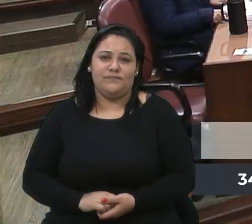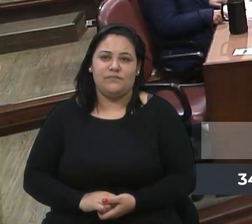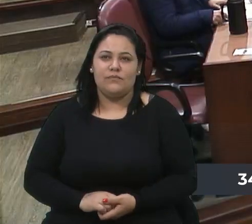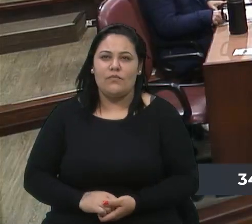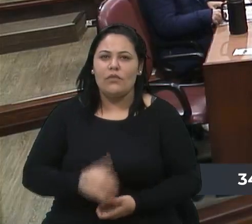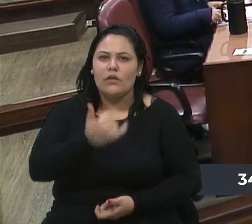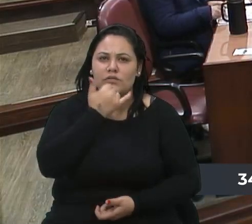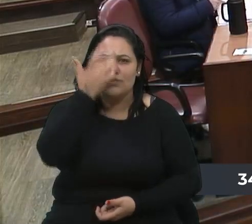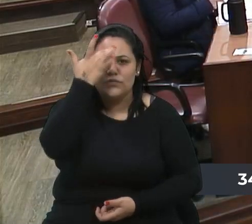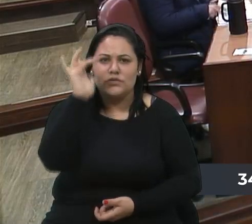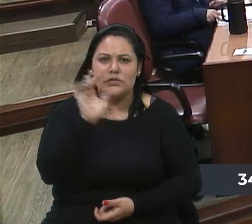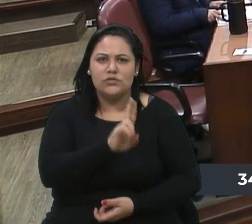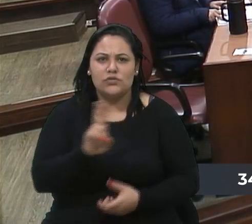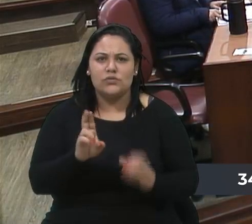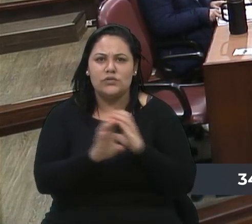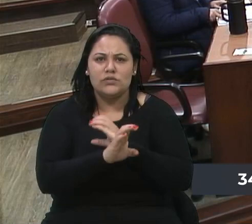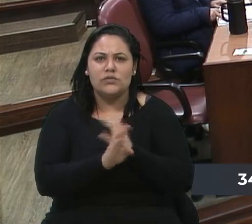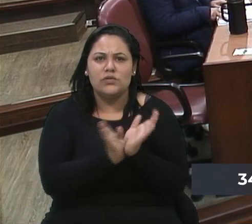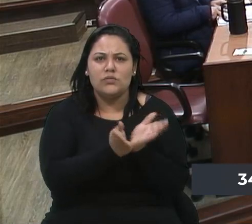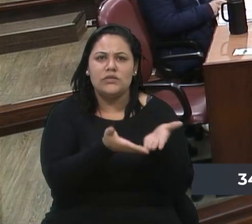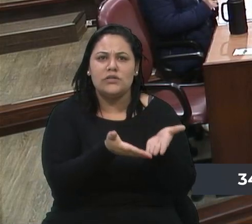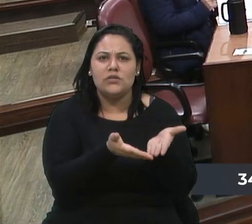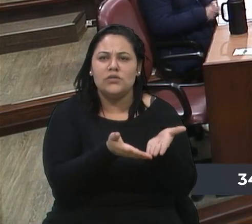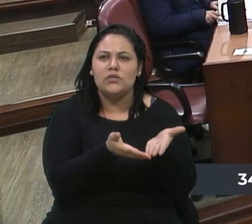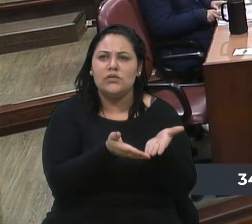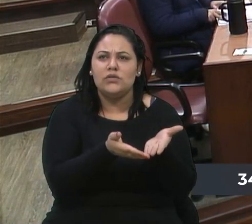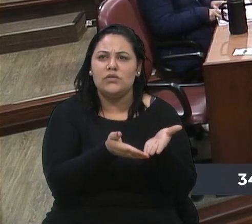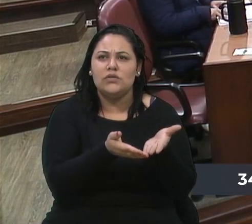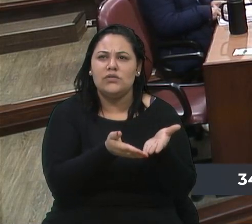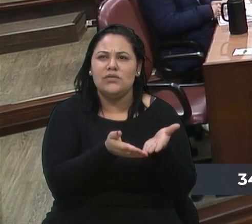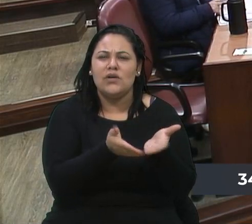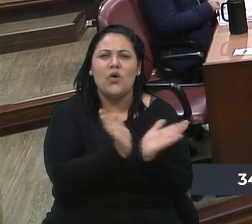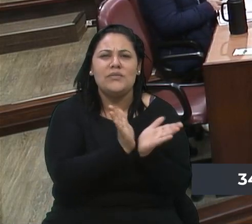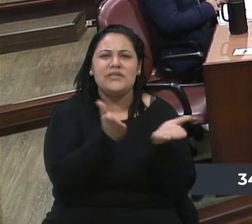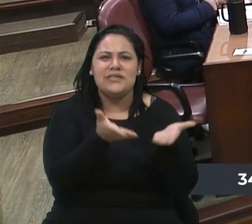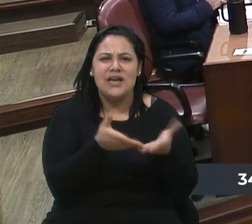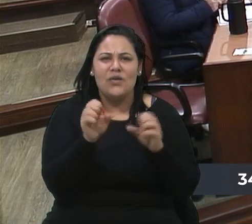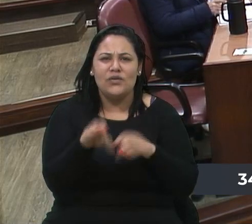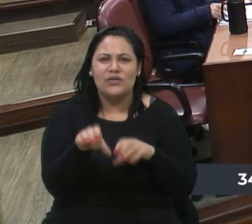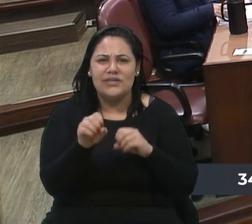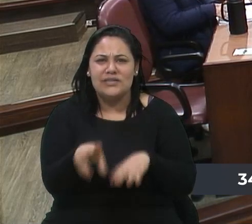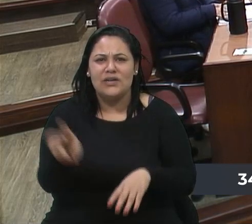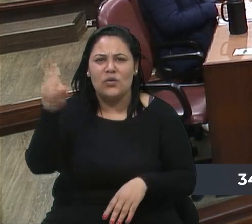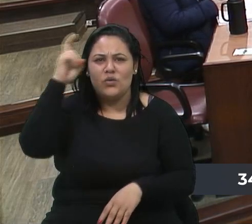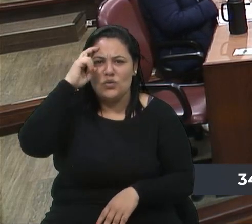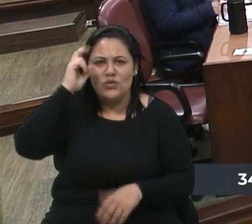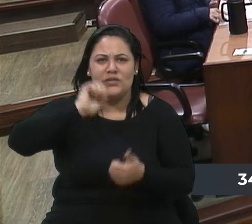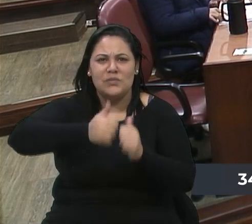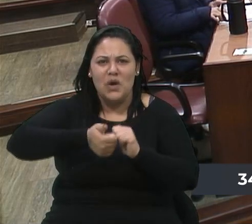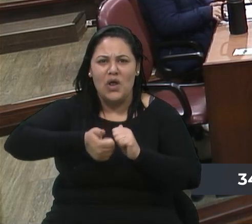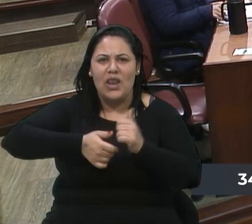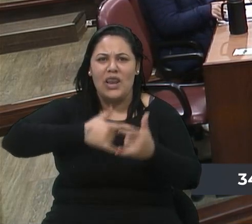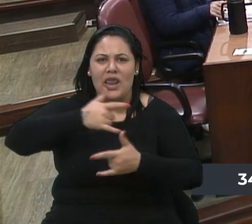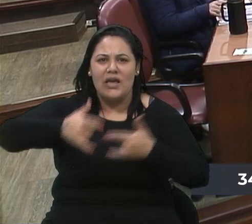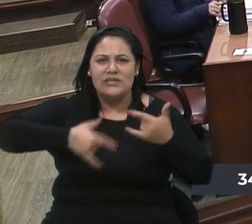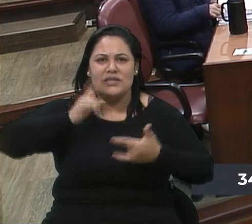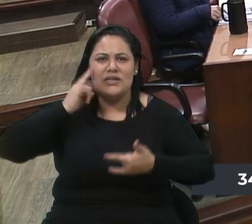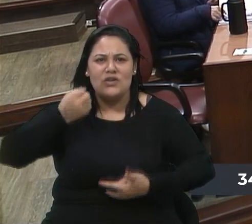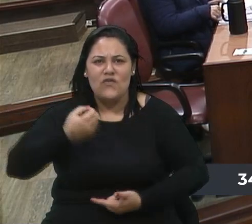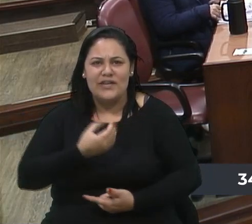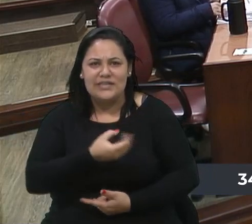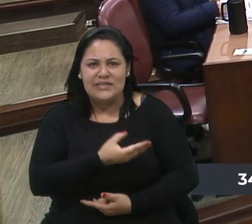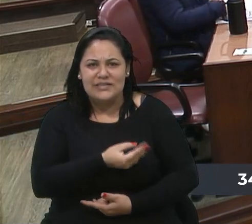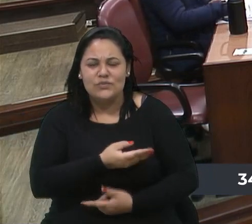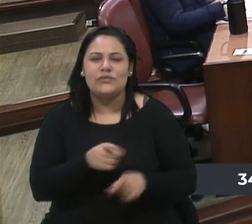sua comissão por completo, deve ser o maior nome que tem, né? Comissão de Educação, Cultura, inovação, Esporte e Lazer, é isso? E inovação também. E